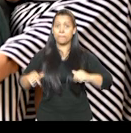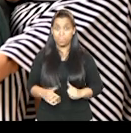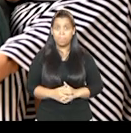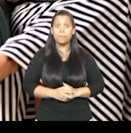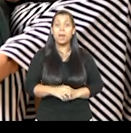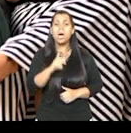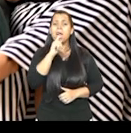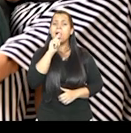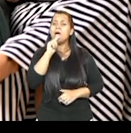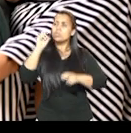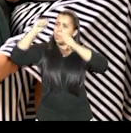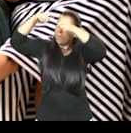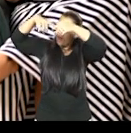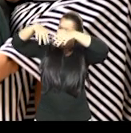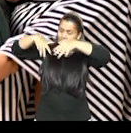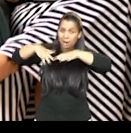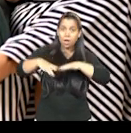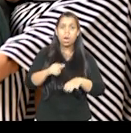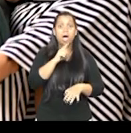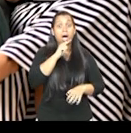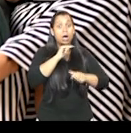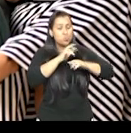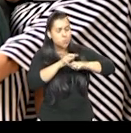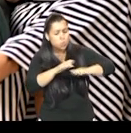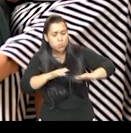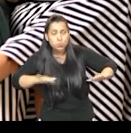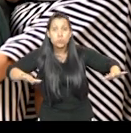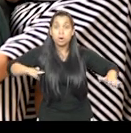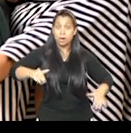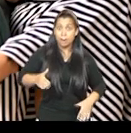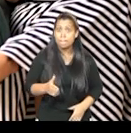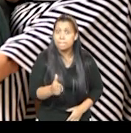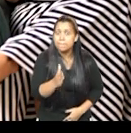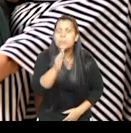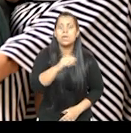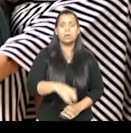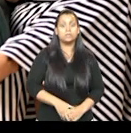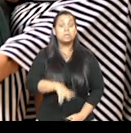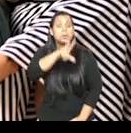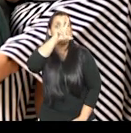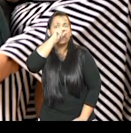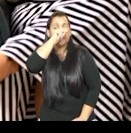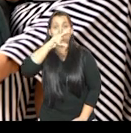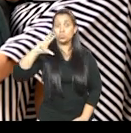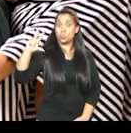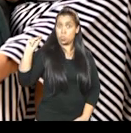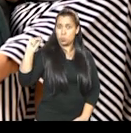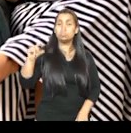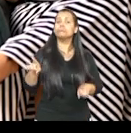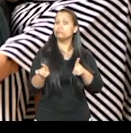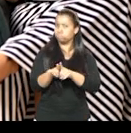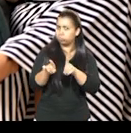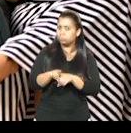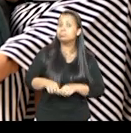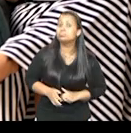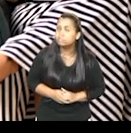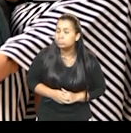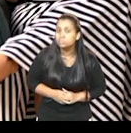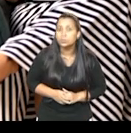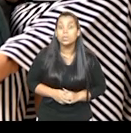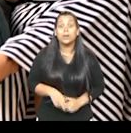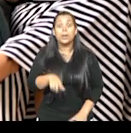fontes, cachoeiras, lagos cheios de peixes, patos, gansos e garças. Os